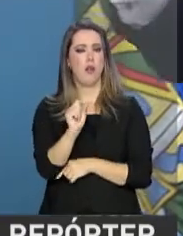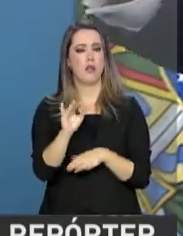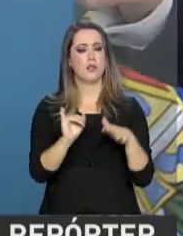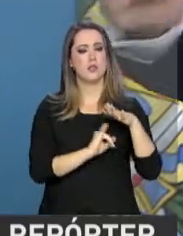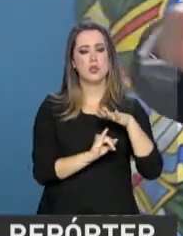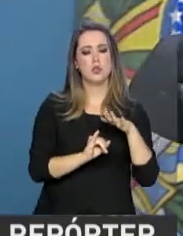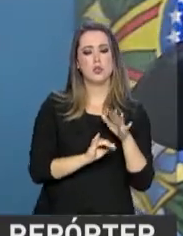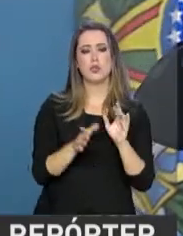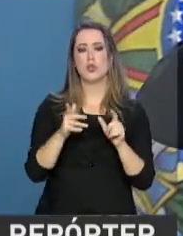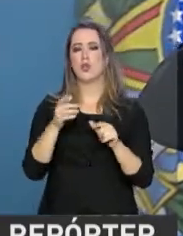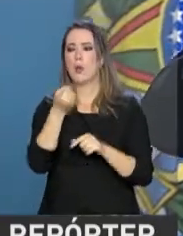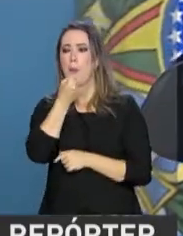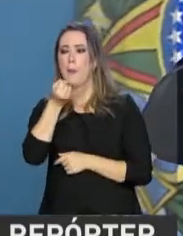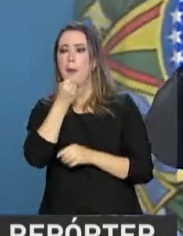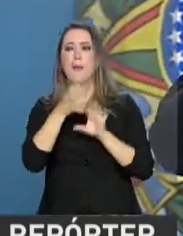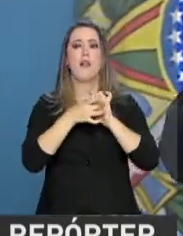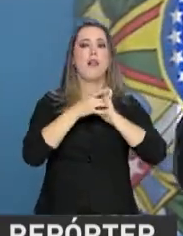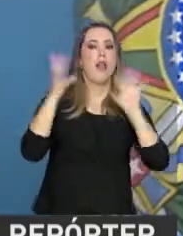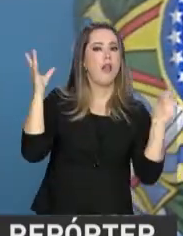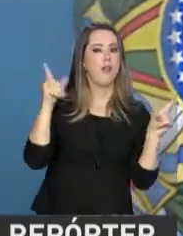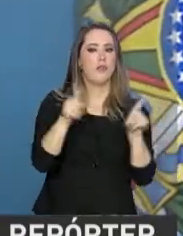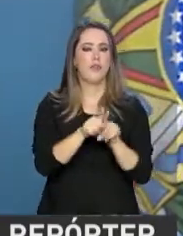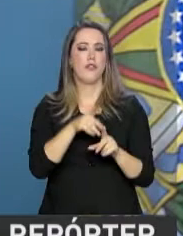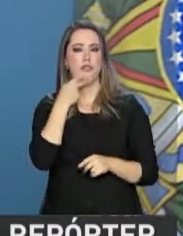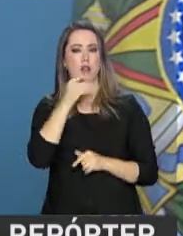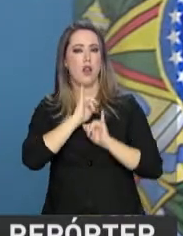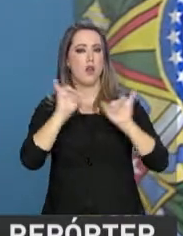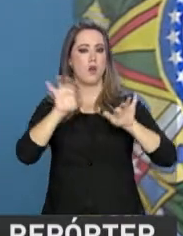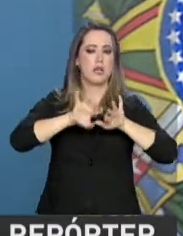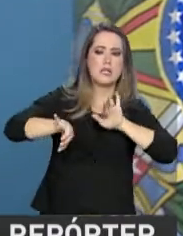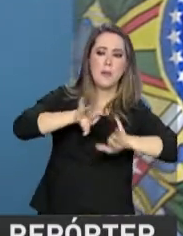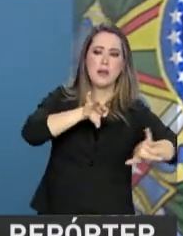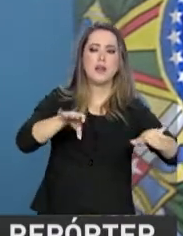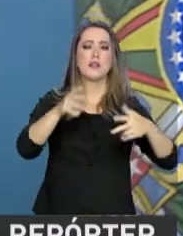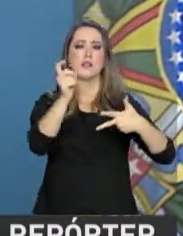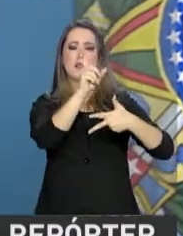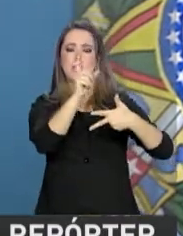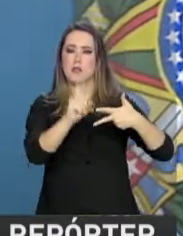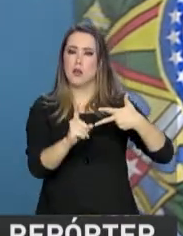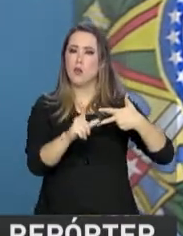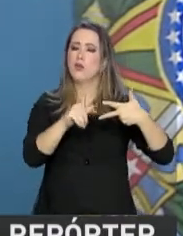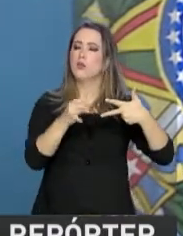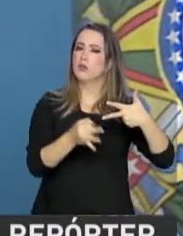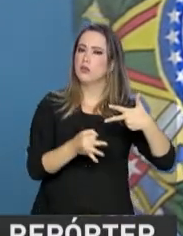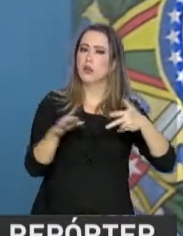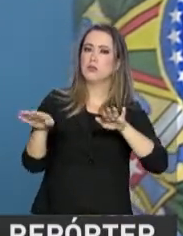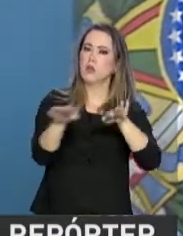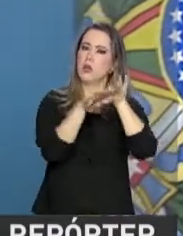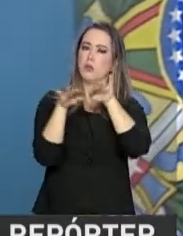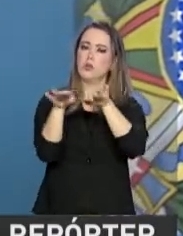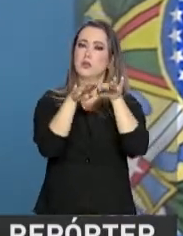preservo a imprensa livre, prego a todo momento a separação de poderes, a independência e a harmonia